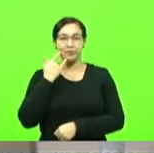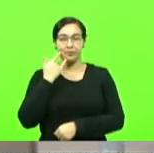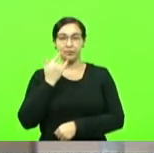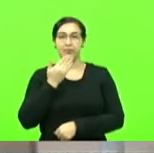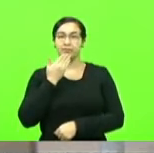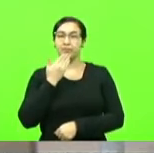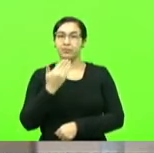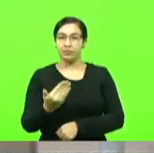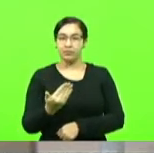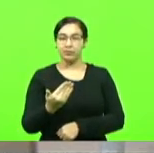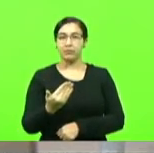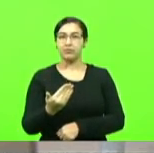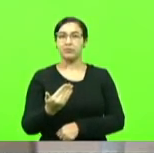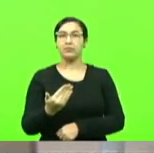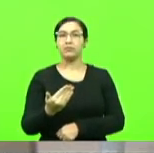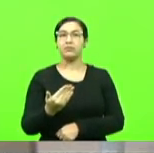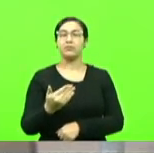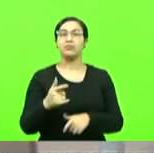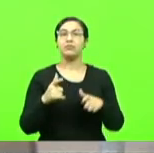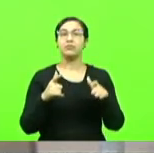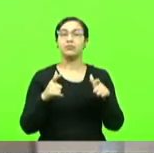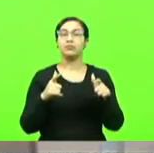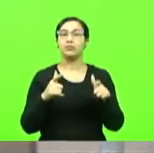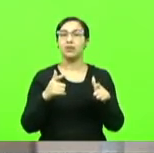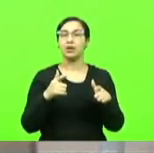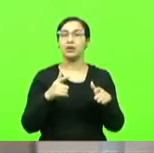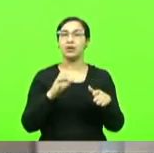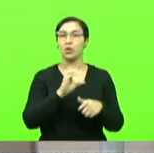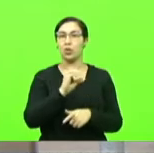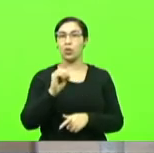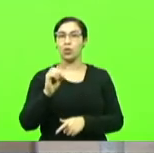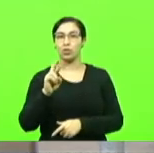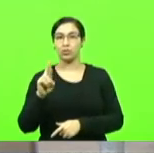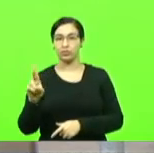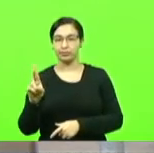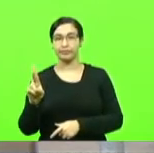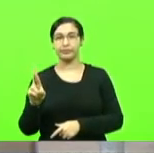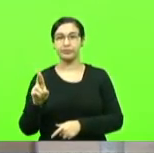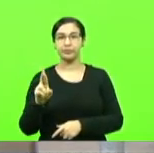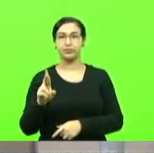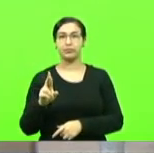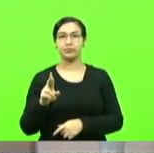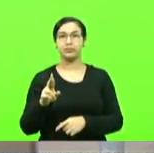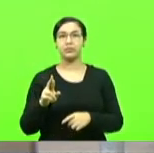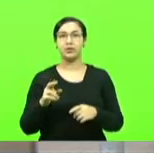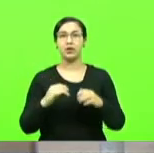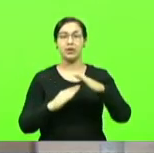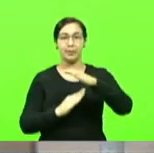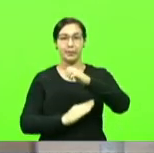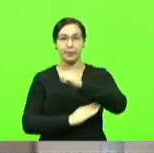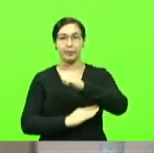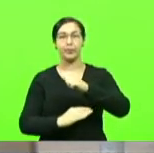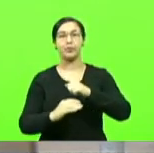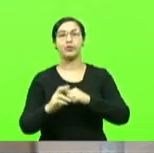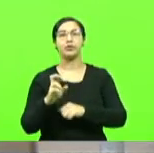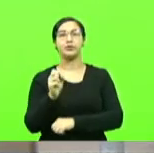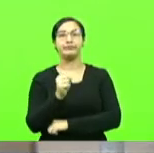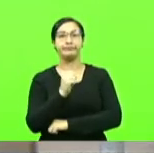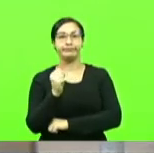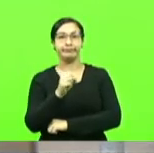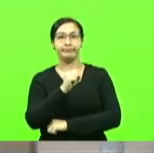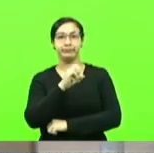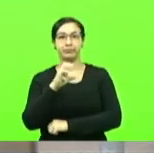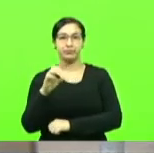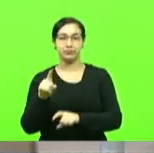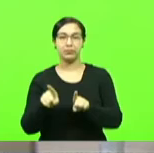Locatelli Tizotti, coordenador do movimento Pro Ponte, Rio Grande do Sul, Santa Catarina, e prefeito do município de